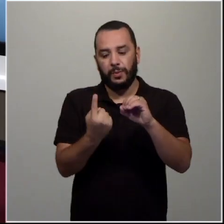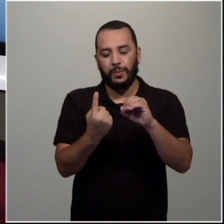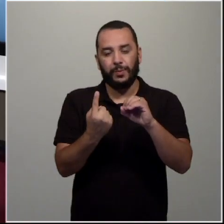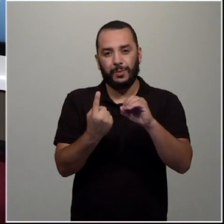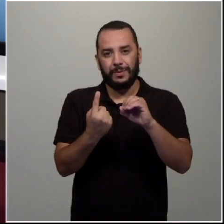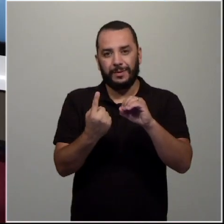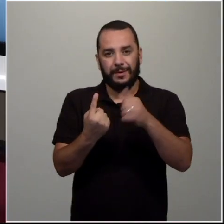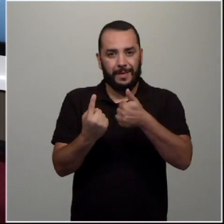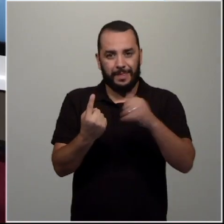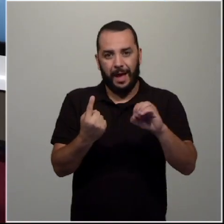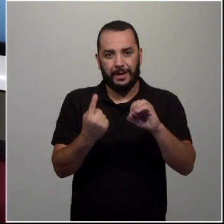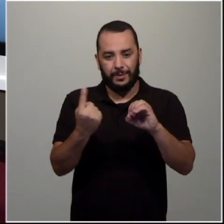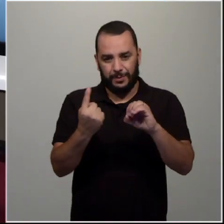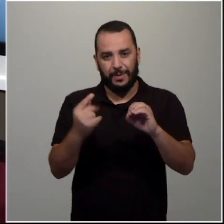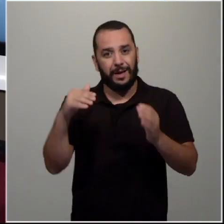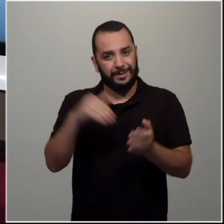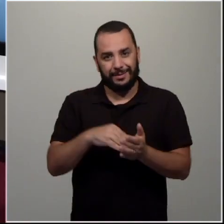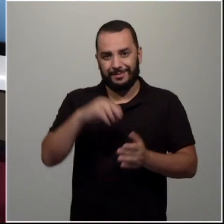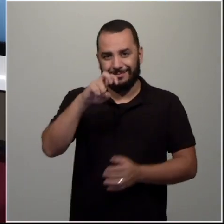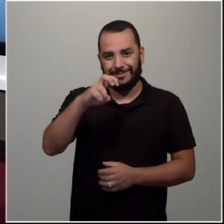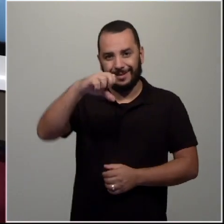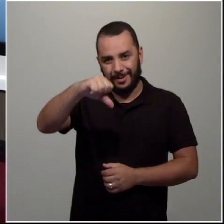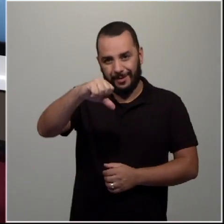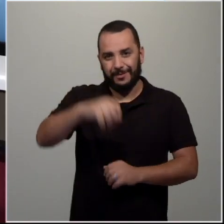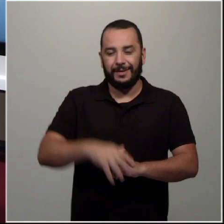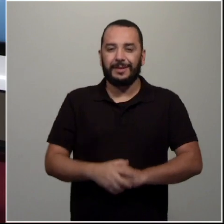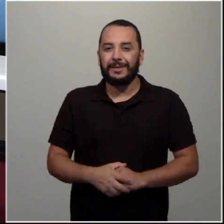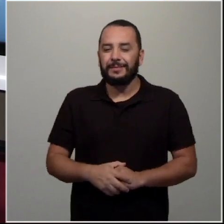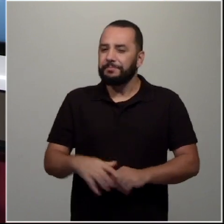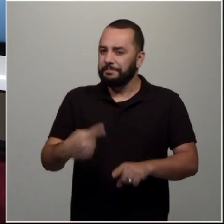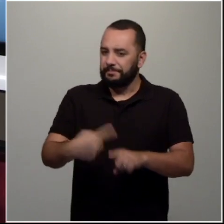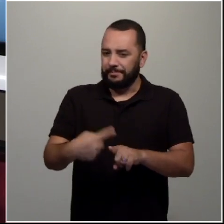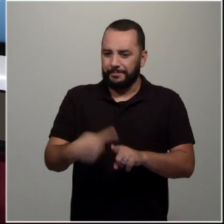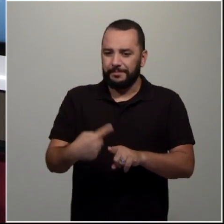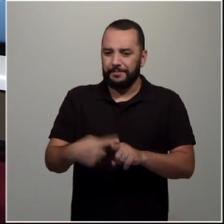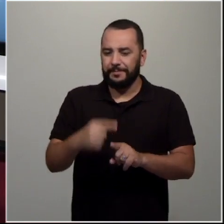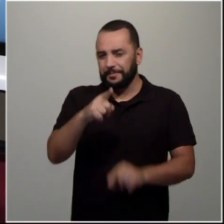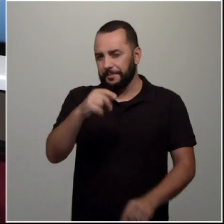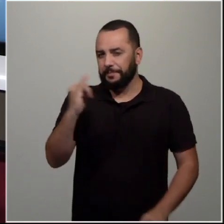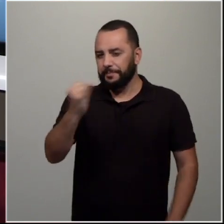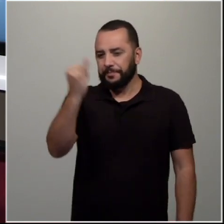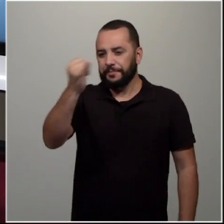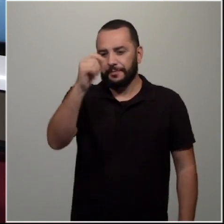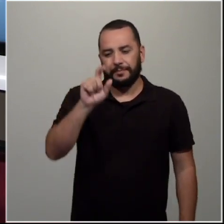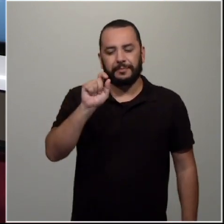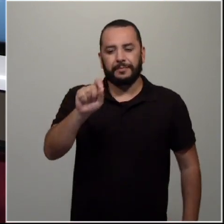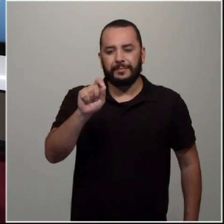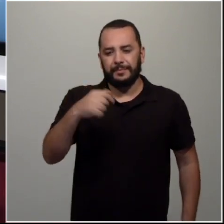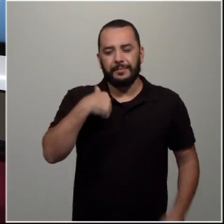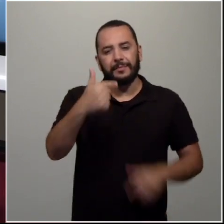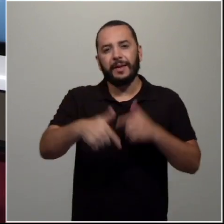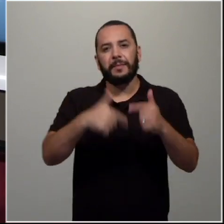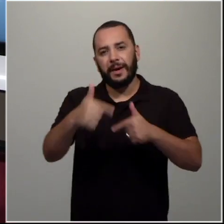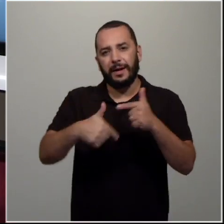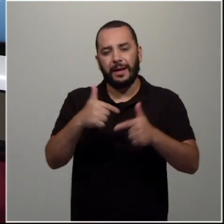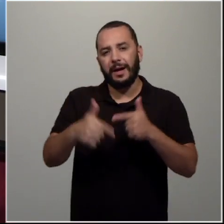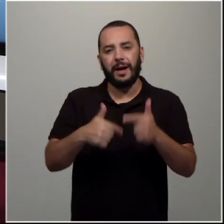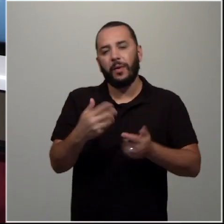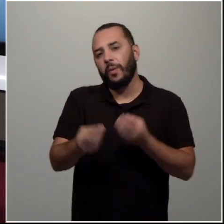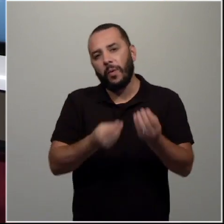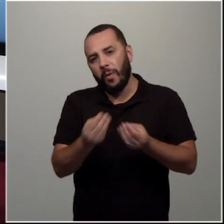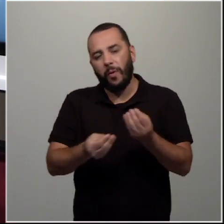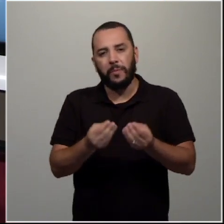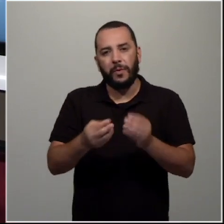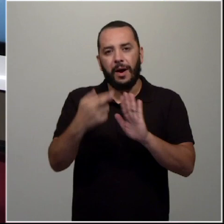1 e assim nós vamos até os 59 agora porque é importante a gente trabalhar o sistema de